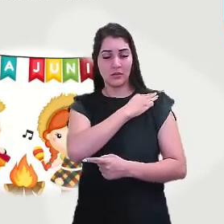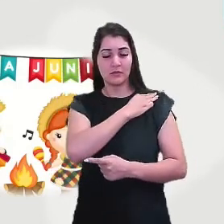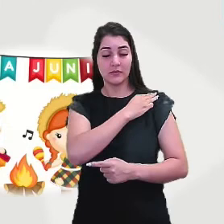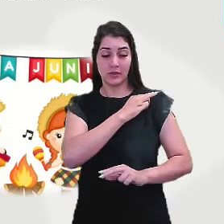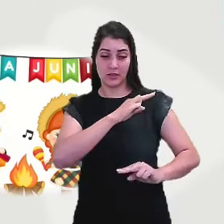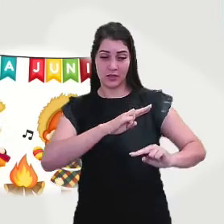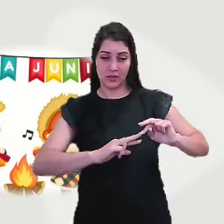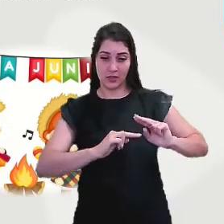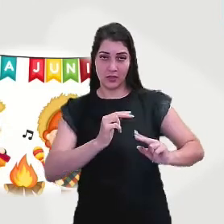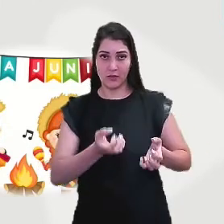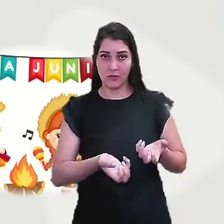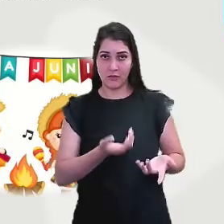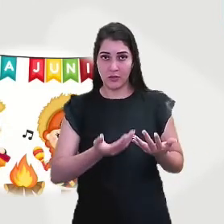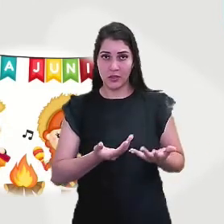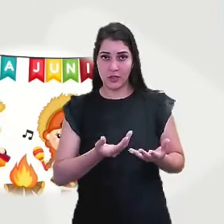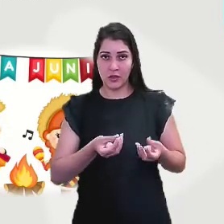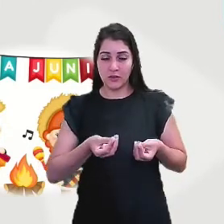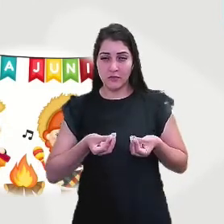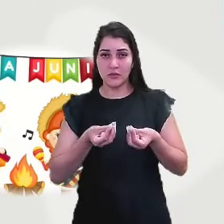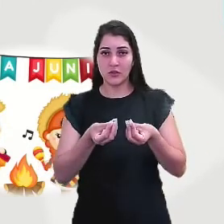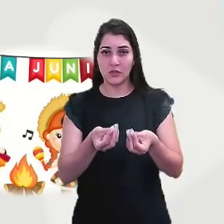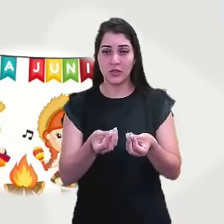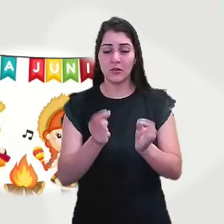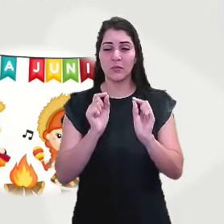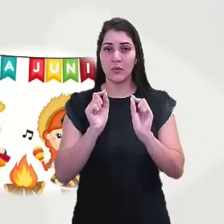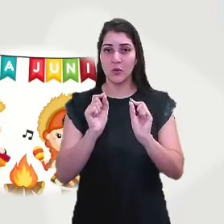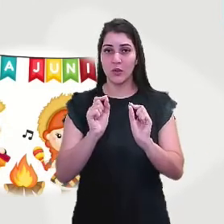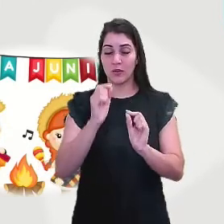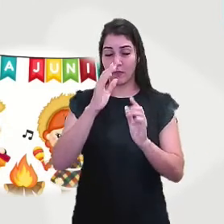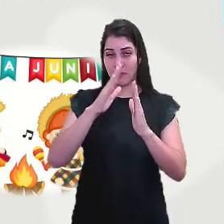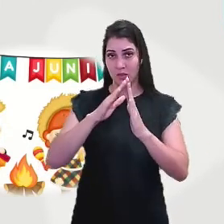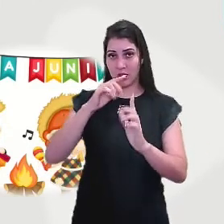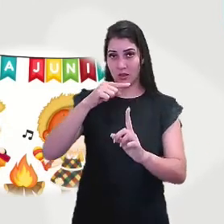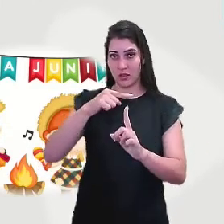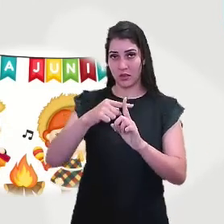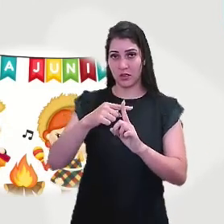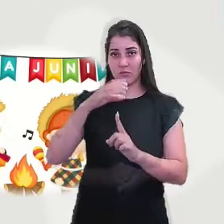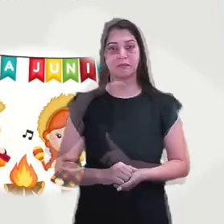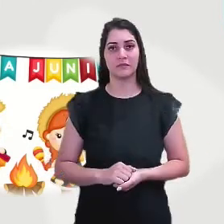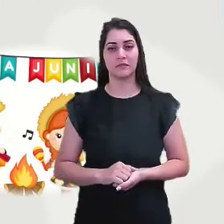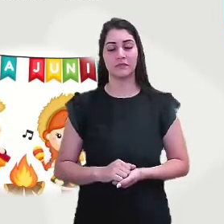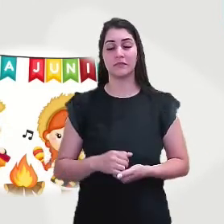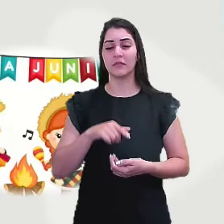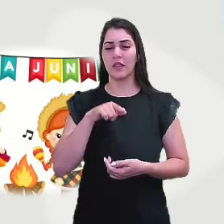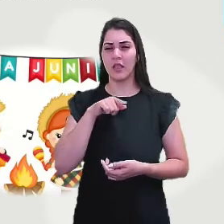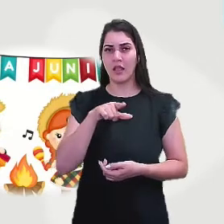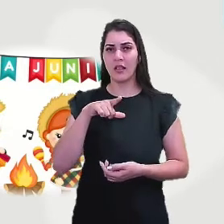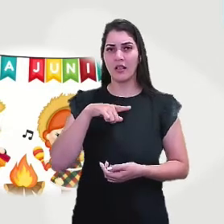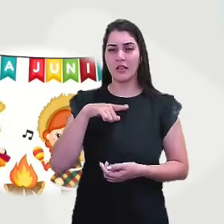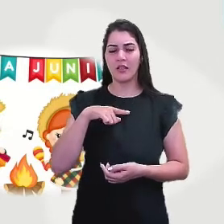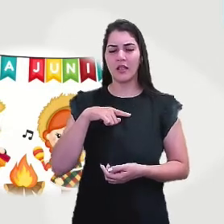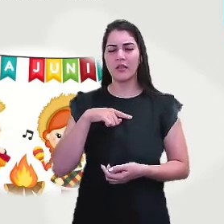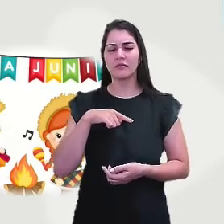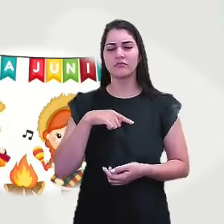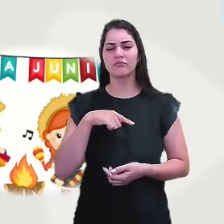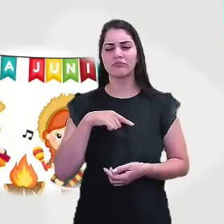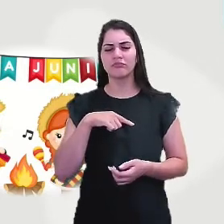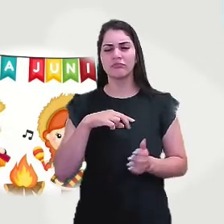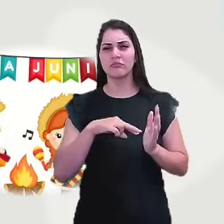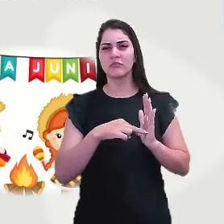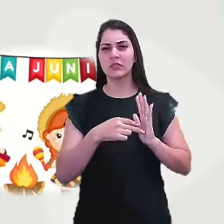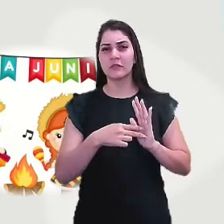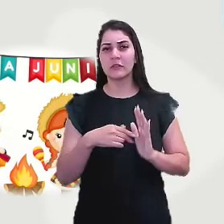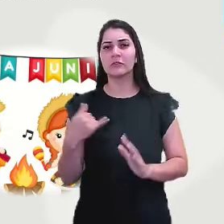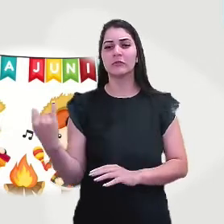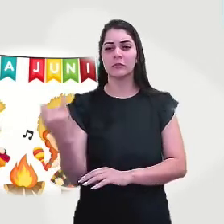introduzido pela Igreja Católica nas festas joaninas, festas juninas. Ela tem um simbolismo muito grande referente ao